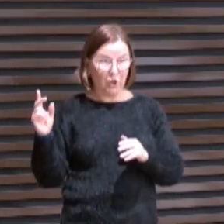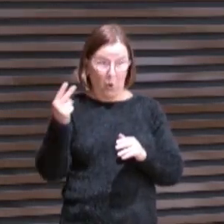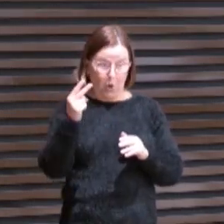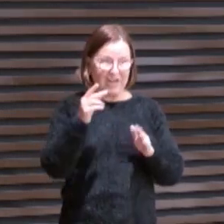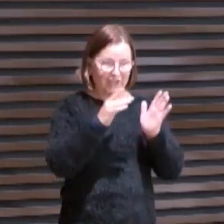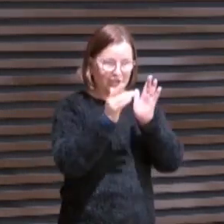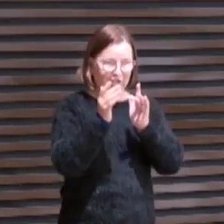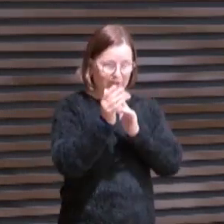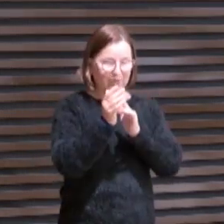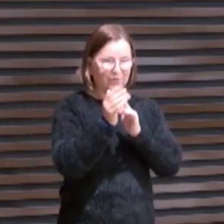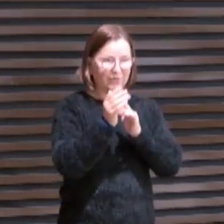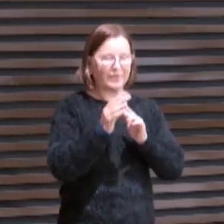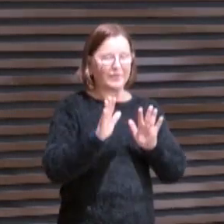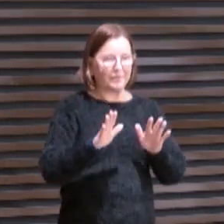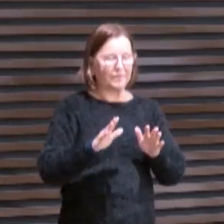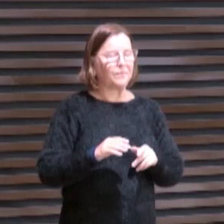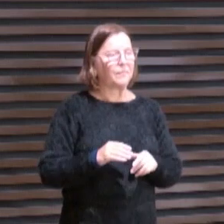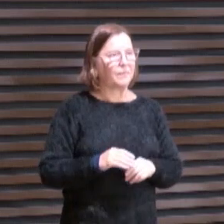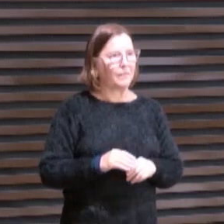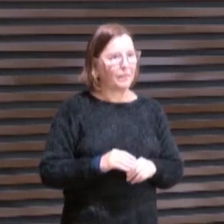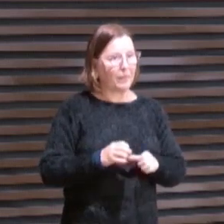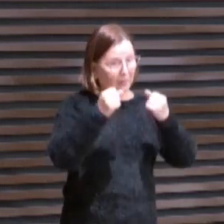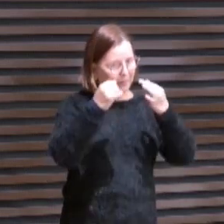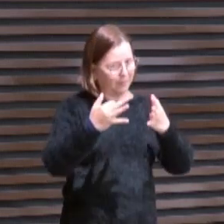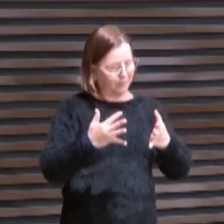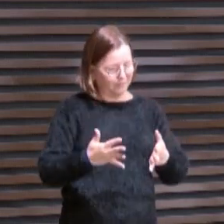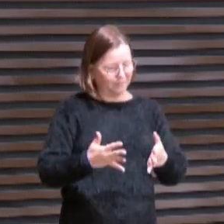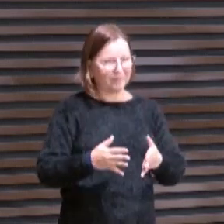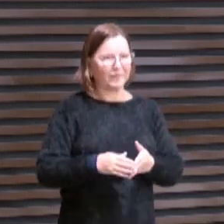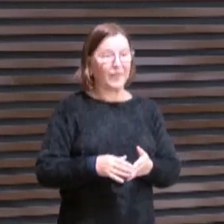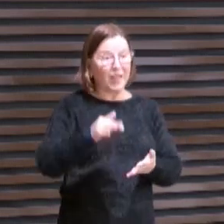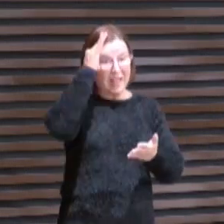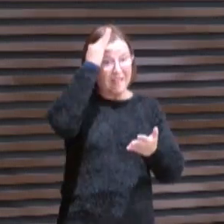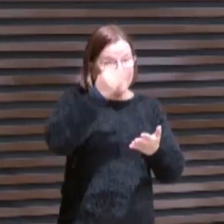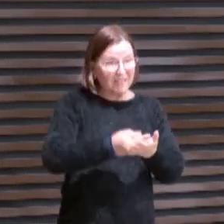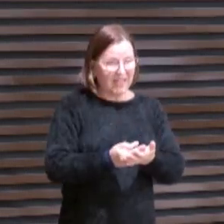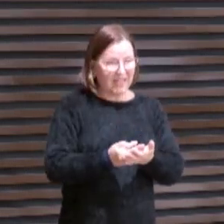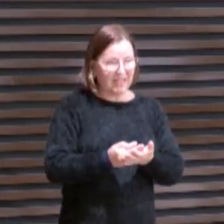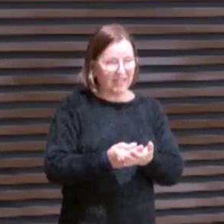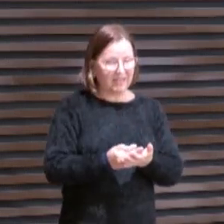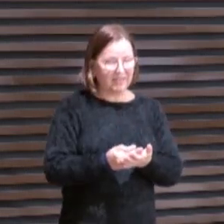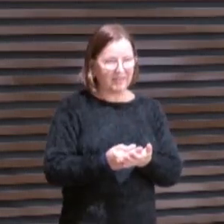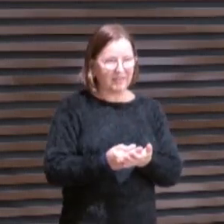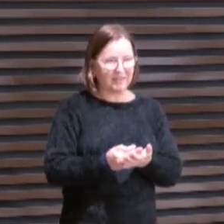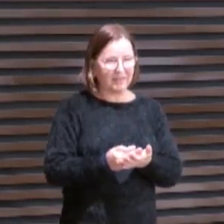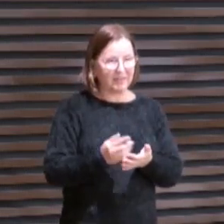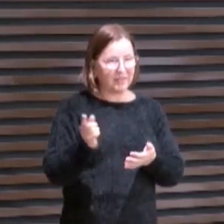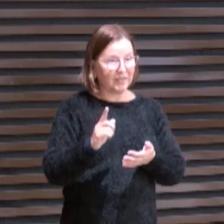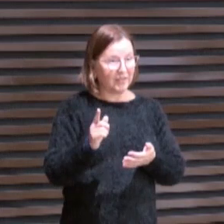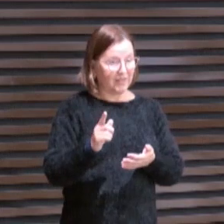recém-chegada. Porque, meu irmão, eu vou lhe dizer uma coisa, fé não é um atributo de Adão.